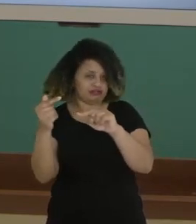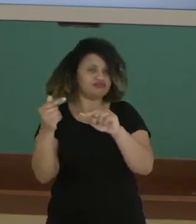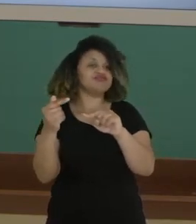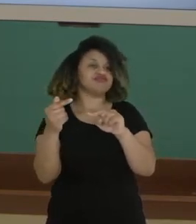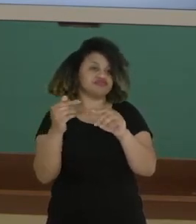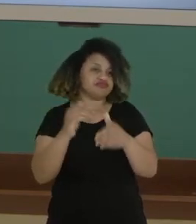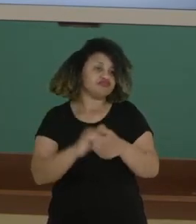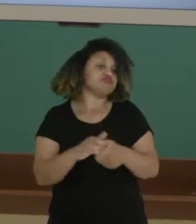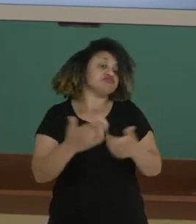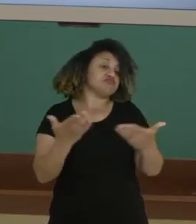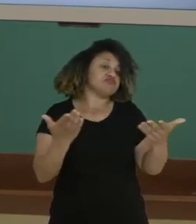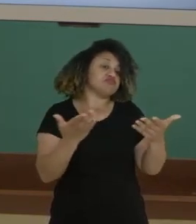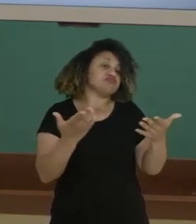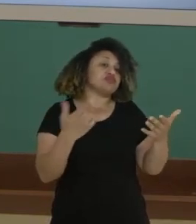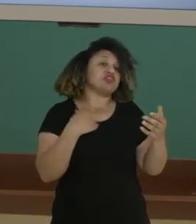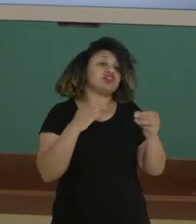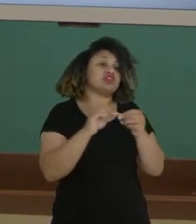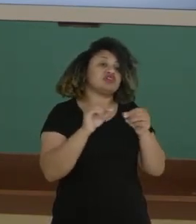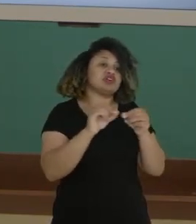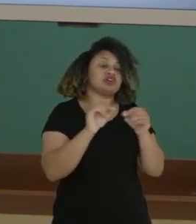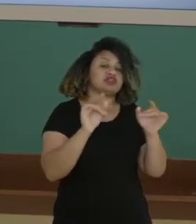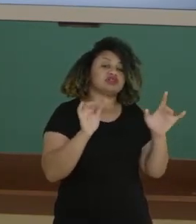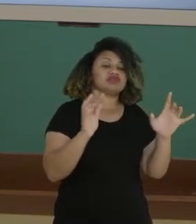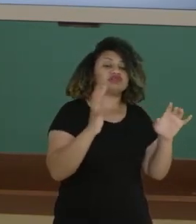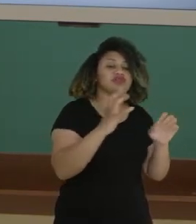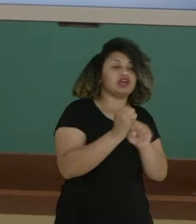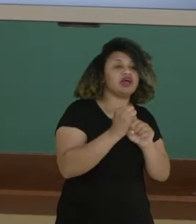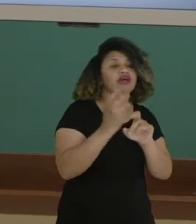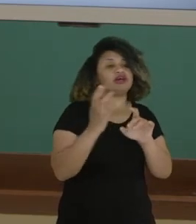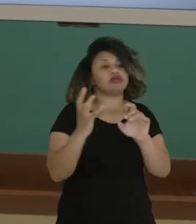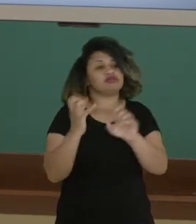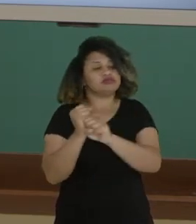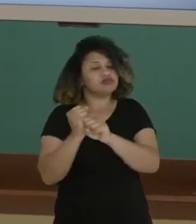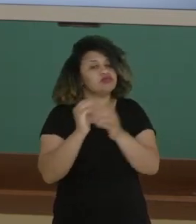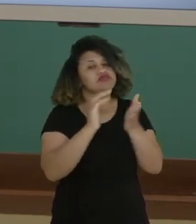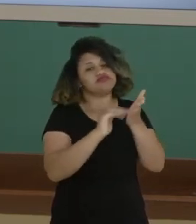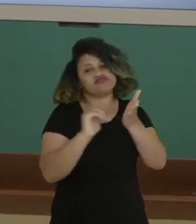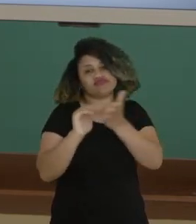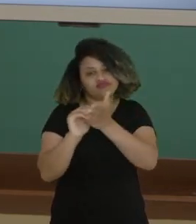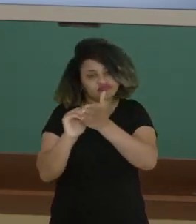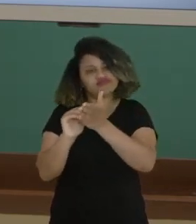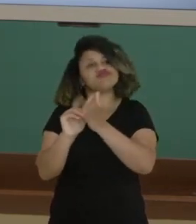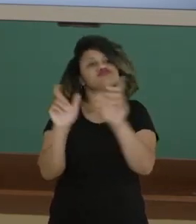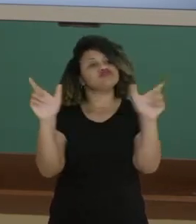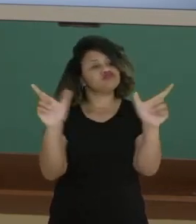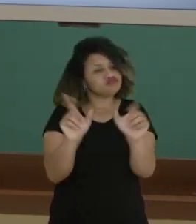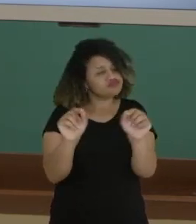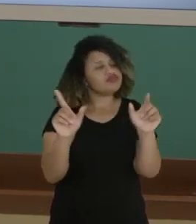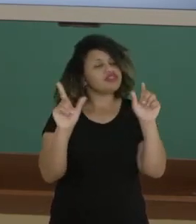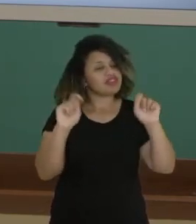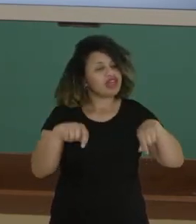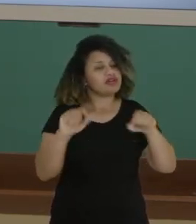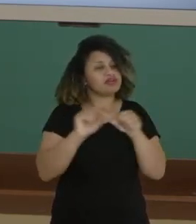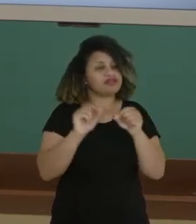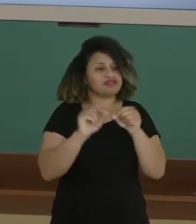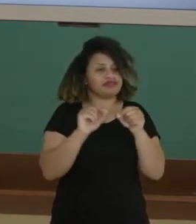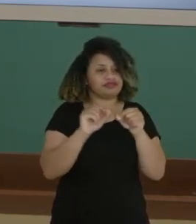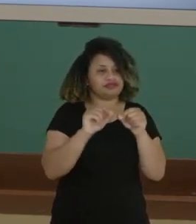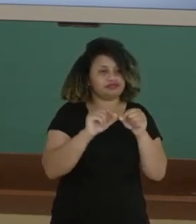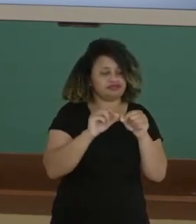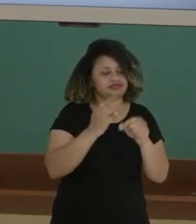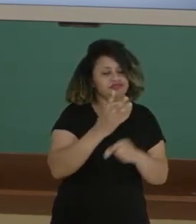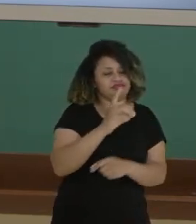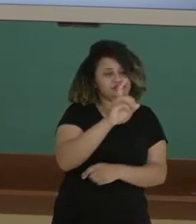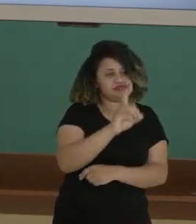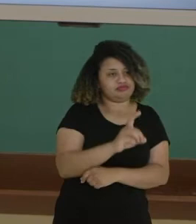7. O que você fez nessa linha aqui? Separou o número de letra. E agora? Agora dá para fazer a conta. 5x menos